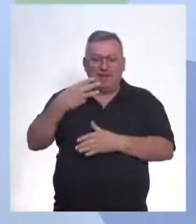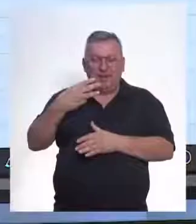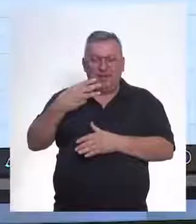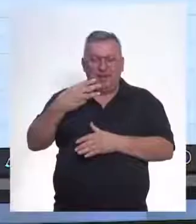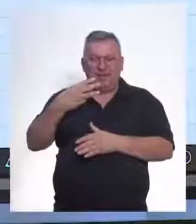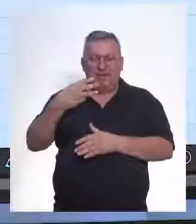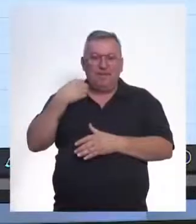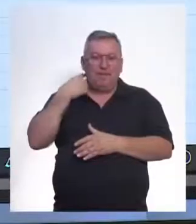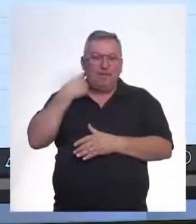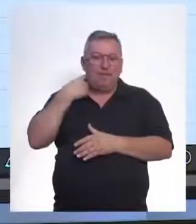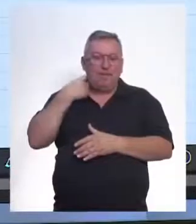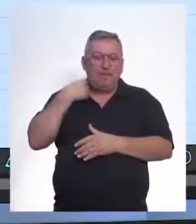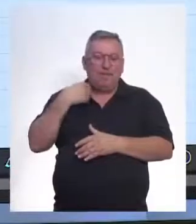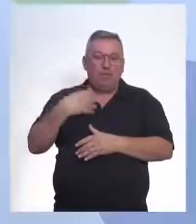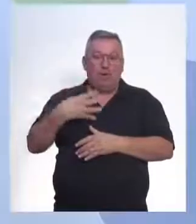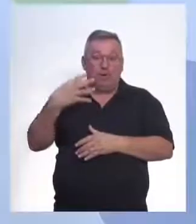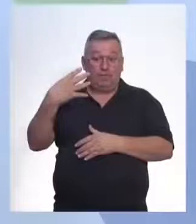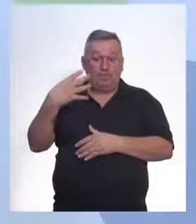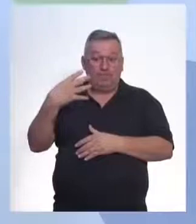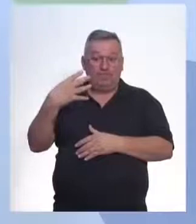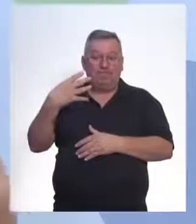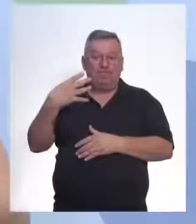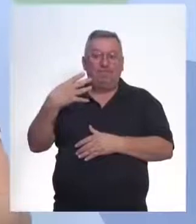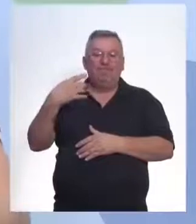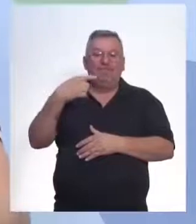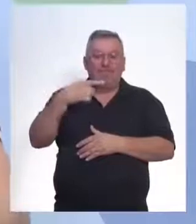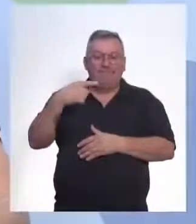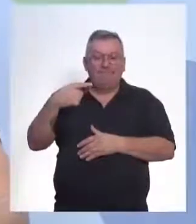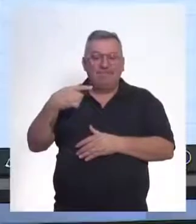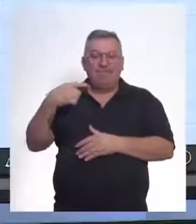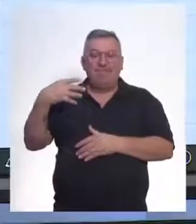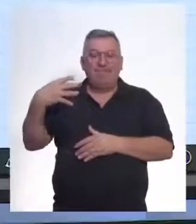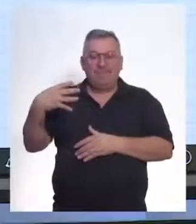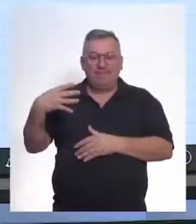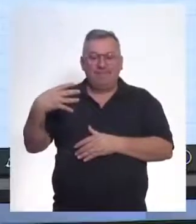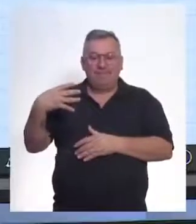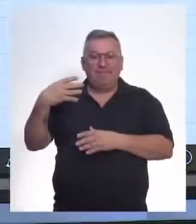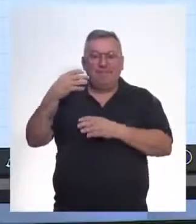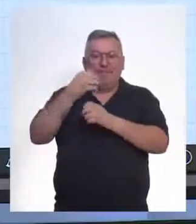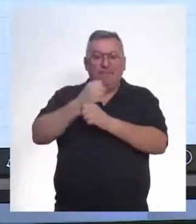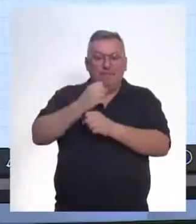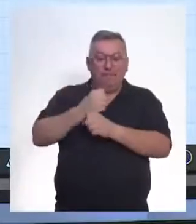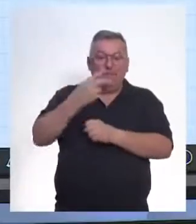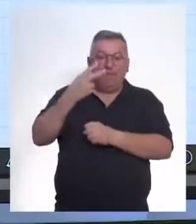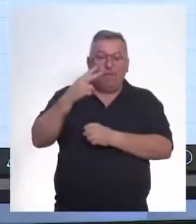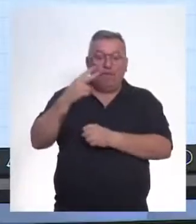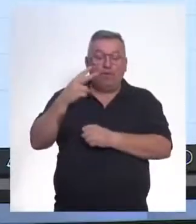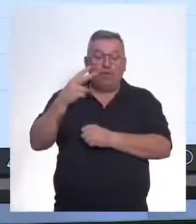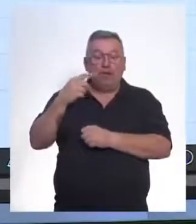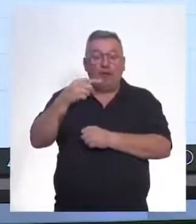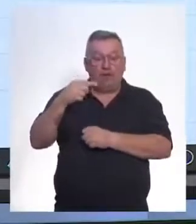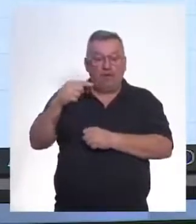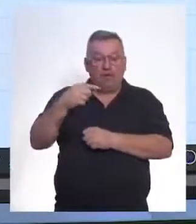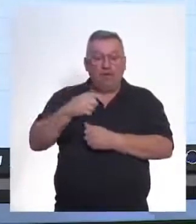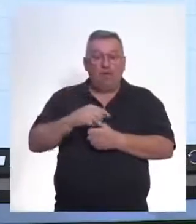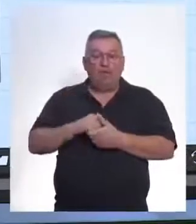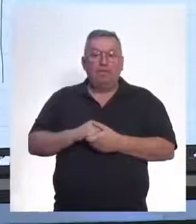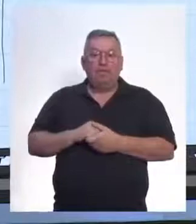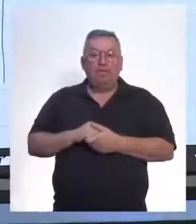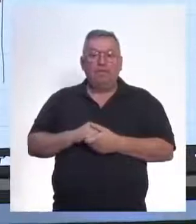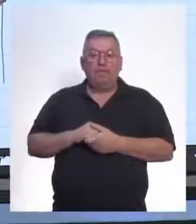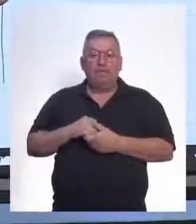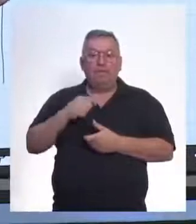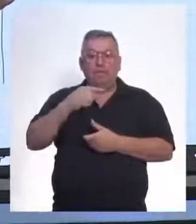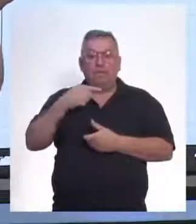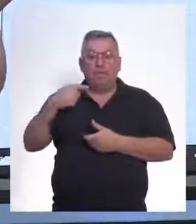né? Ah. Aumentou a dívida aí para 4, não é isso? Exatamente. Eu estou somando 2 valores negativos. Então, a minha